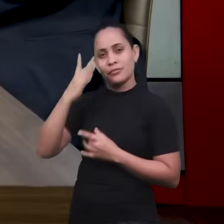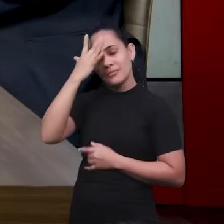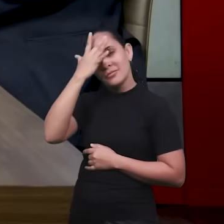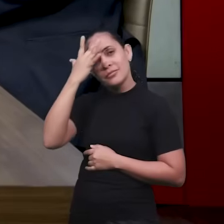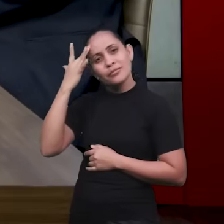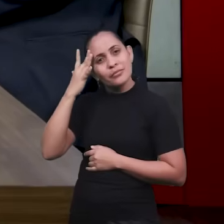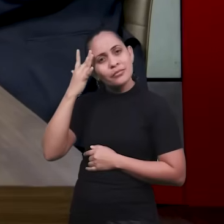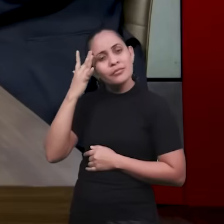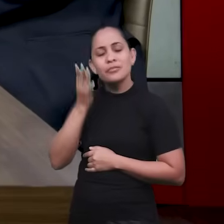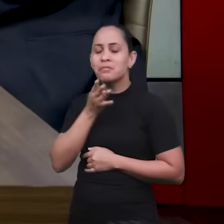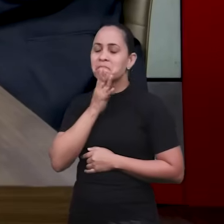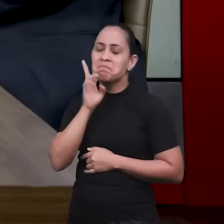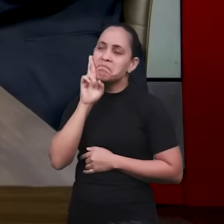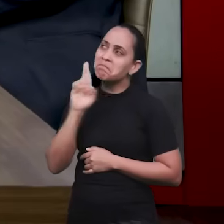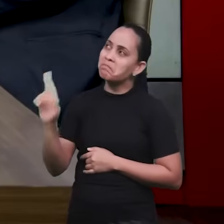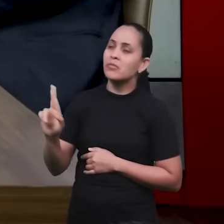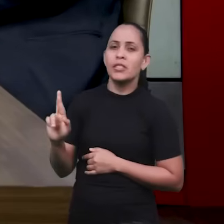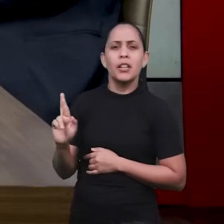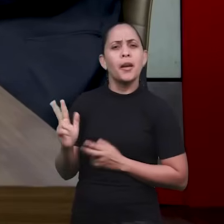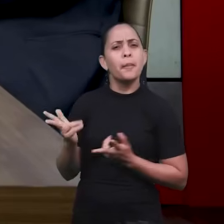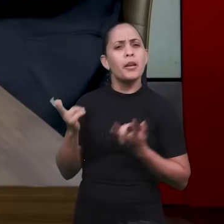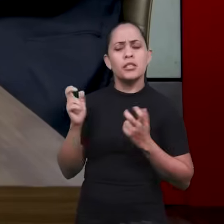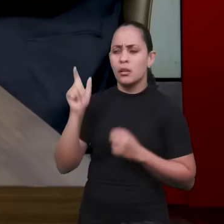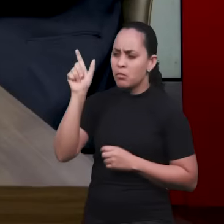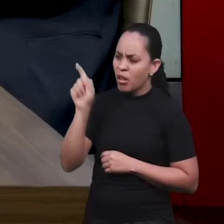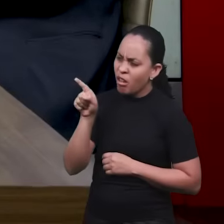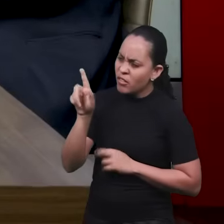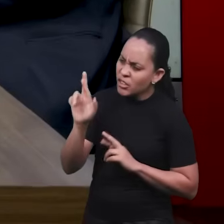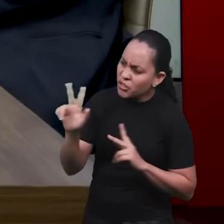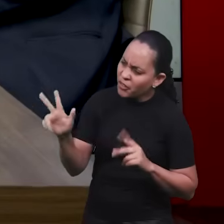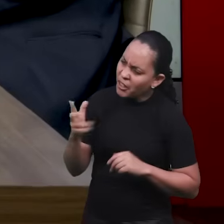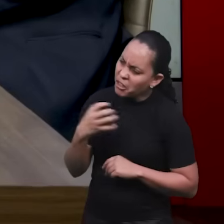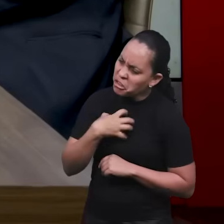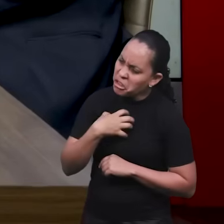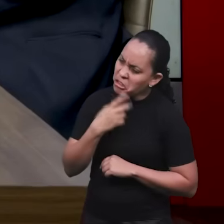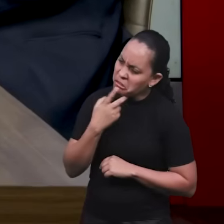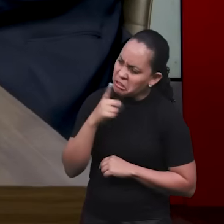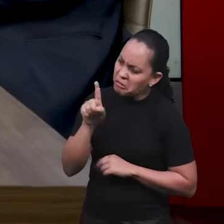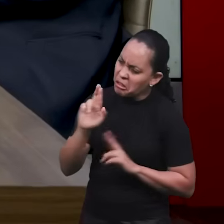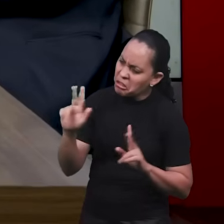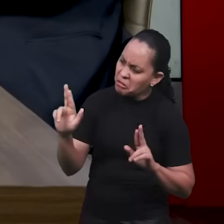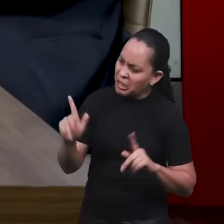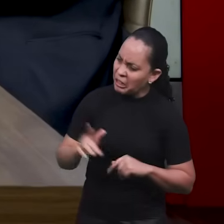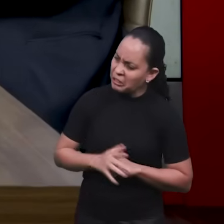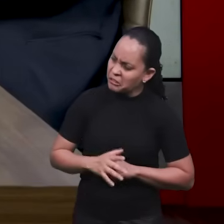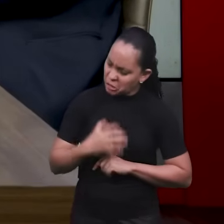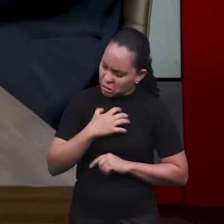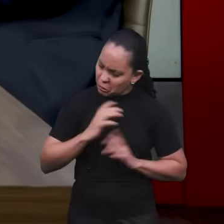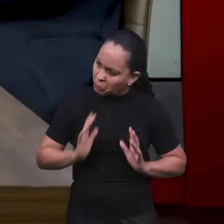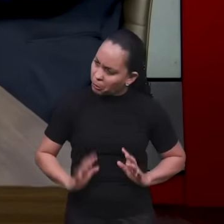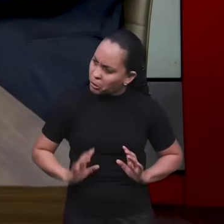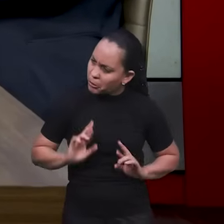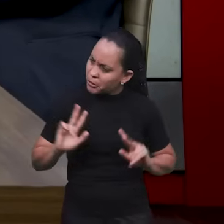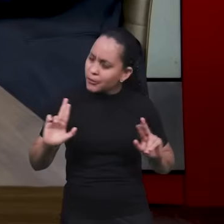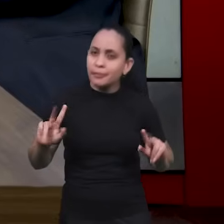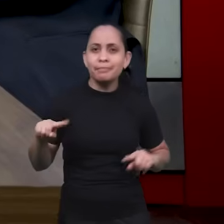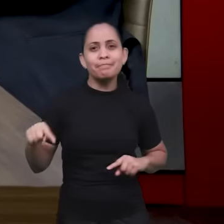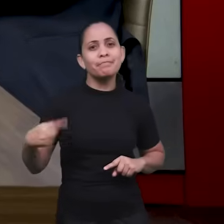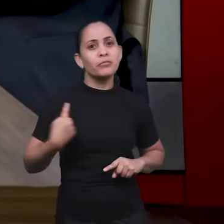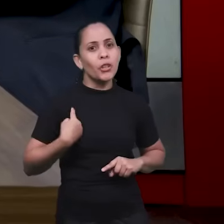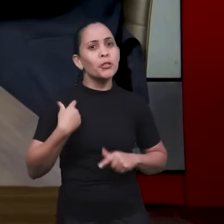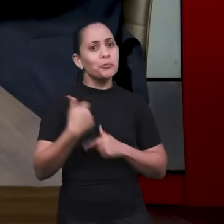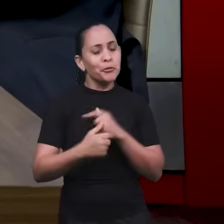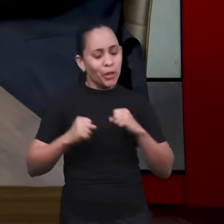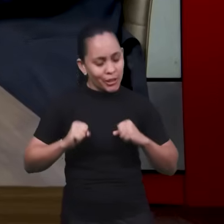que o pastor Marcos falou é importante. Quando você está na comunhão, as pessoas que não conhecem o Senhor,